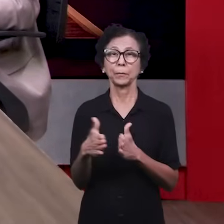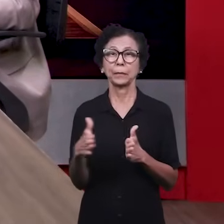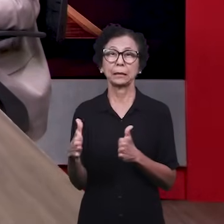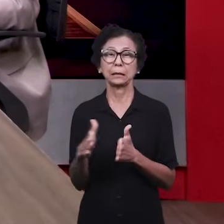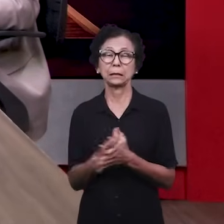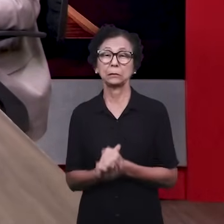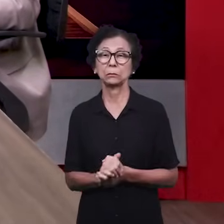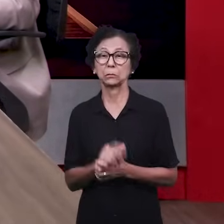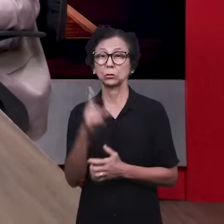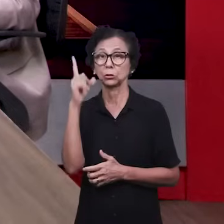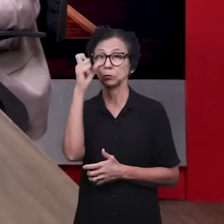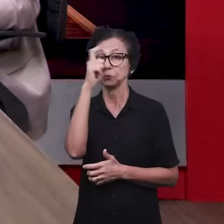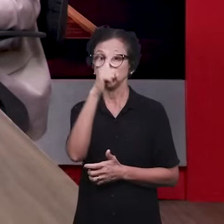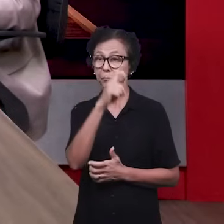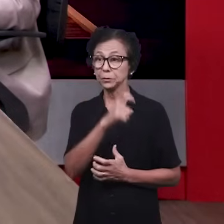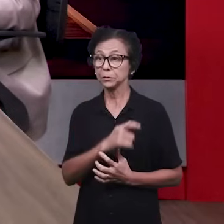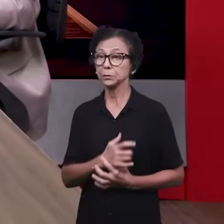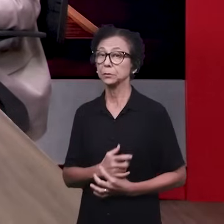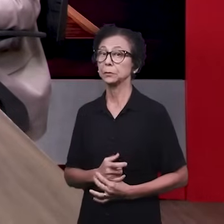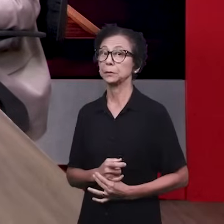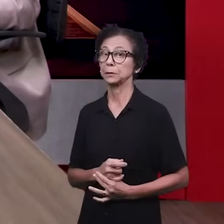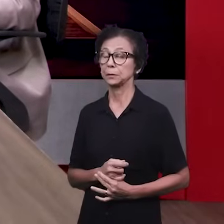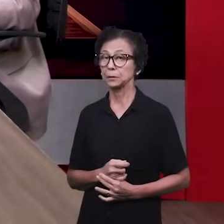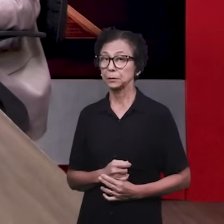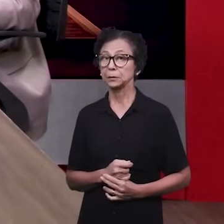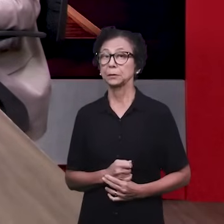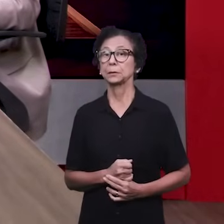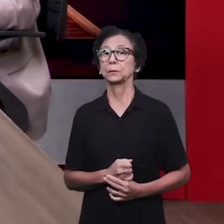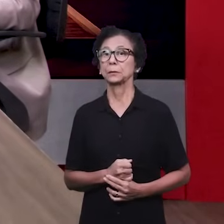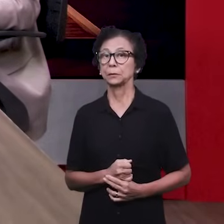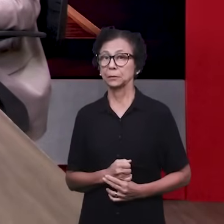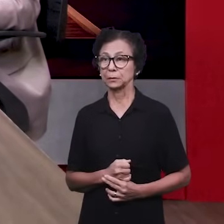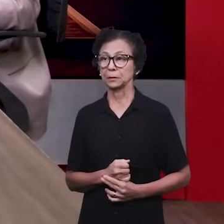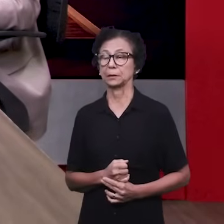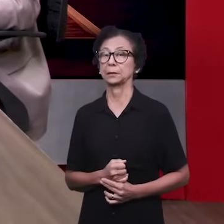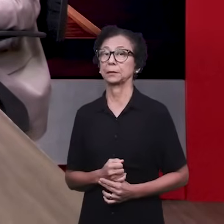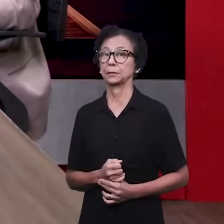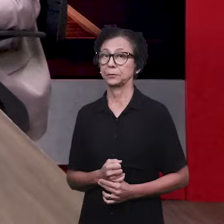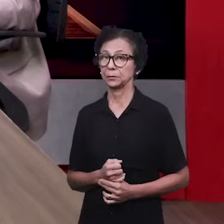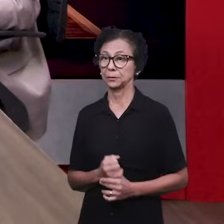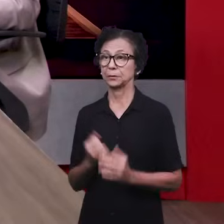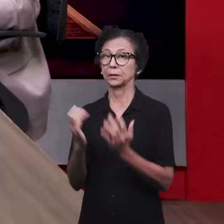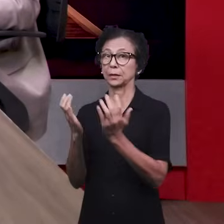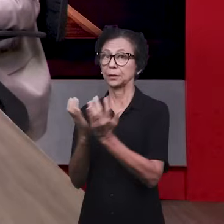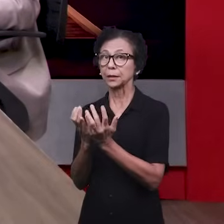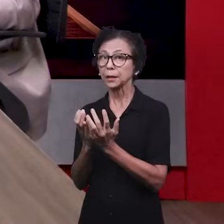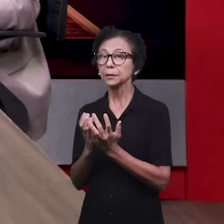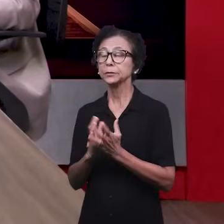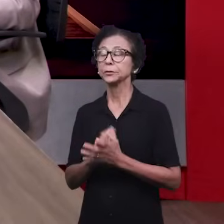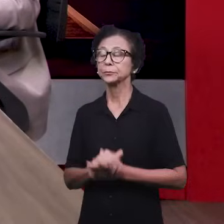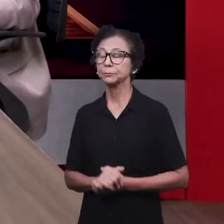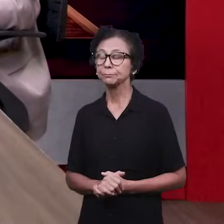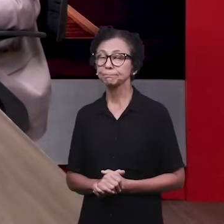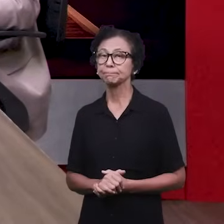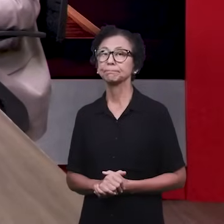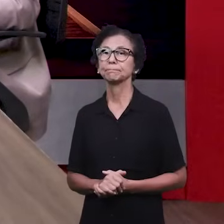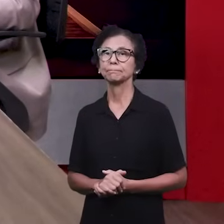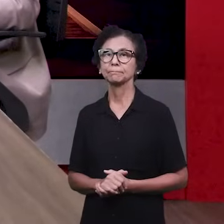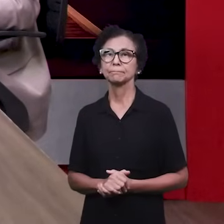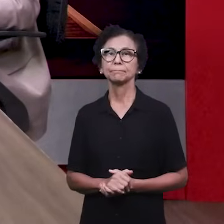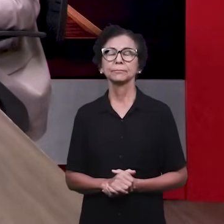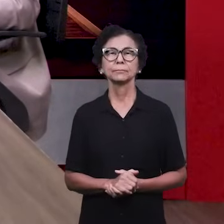das trevas, né? Era das trevas, foi uma época difícil para ser cristão, não foi brincadeira não, tinha que aceitar aquilo